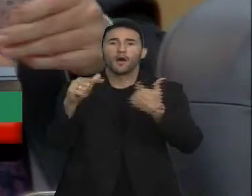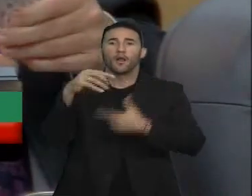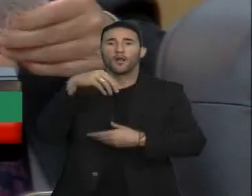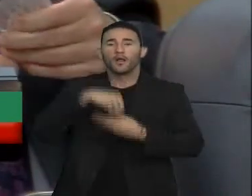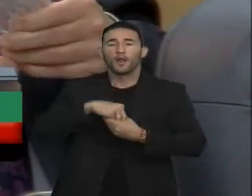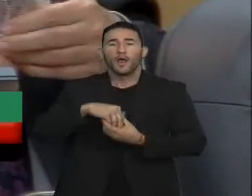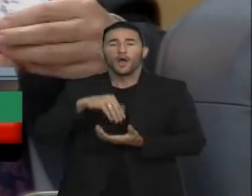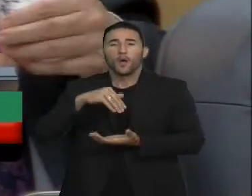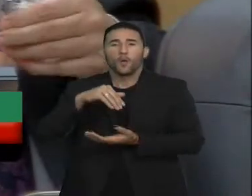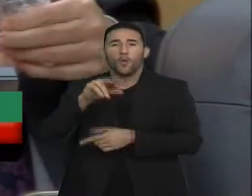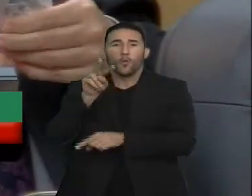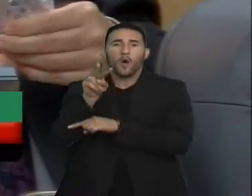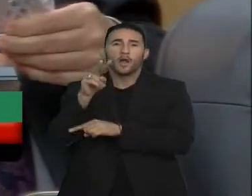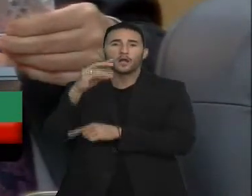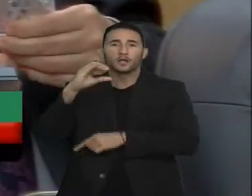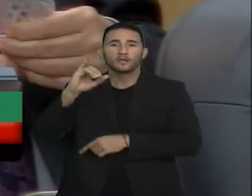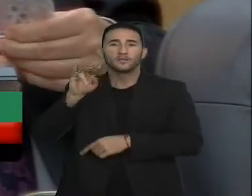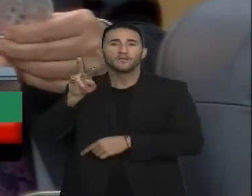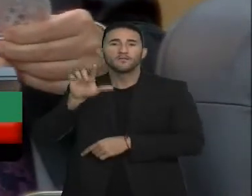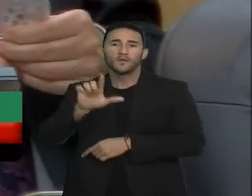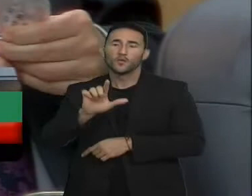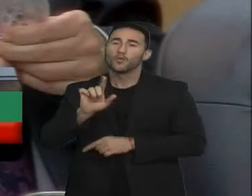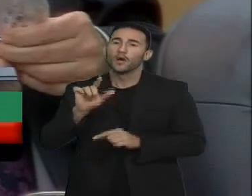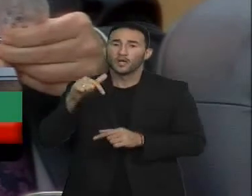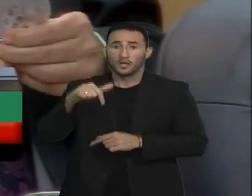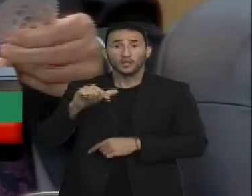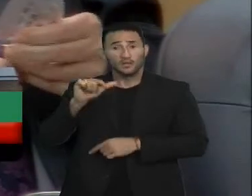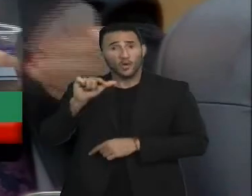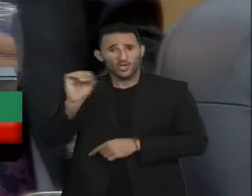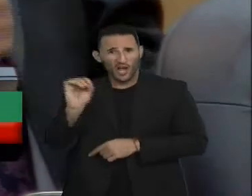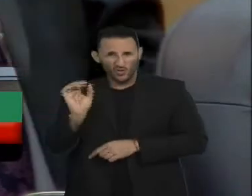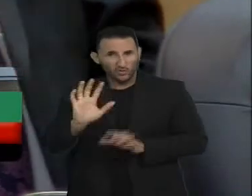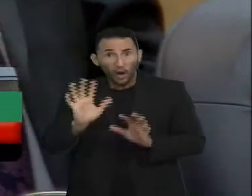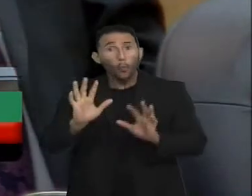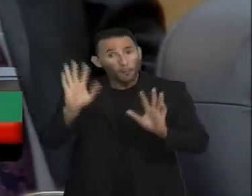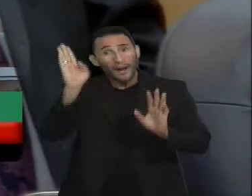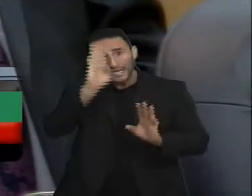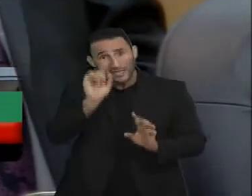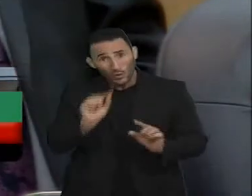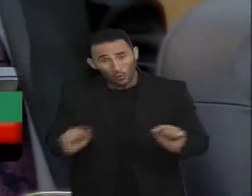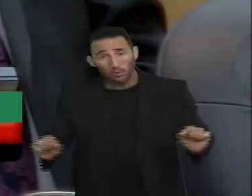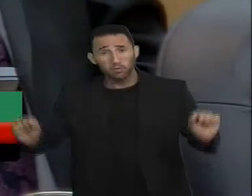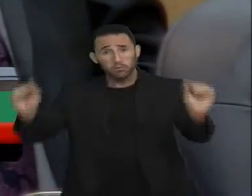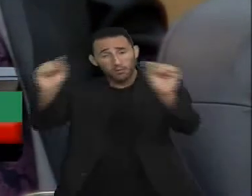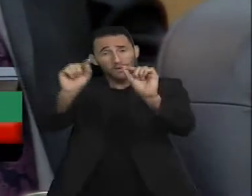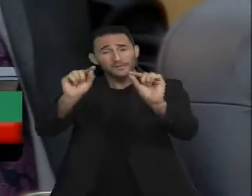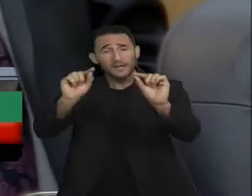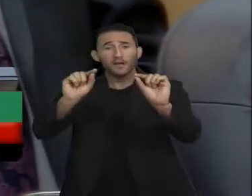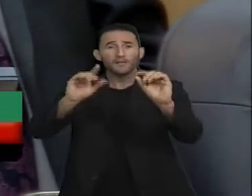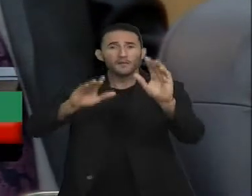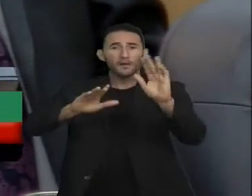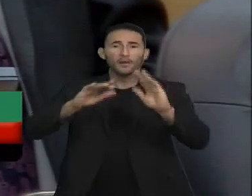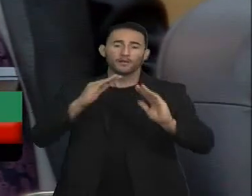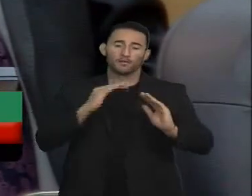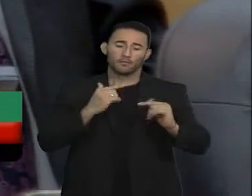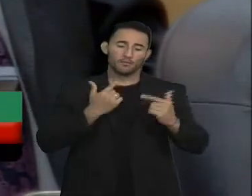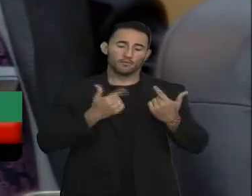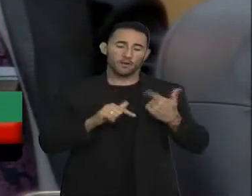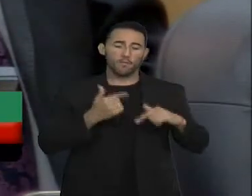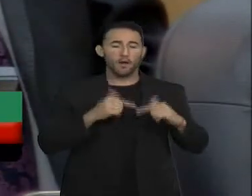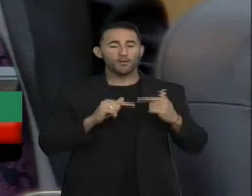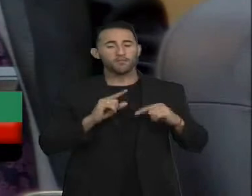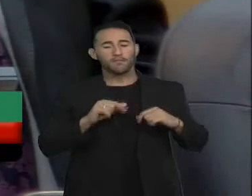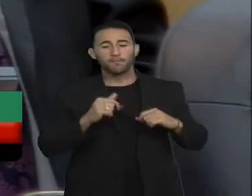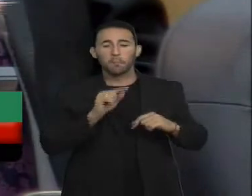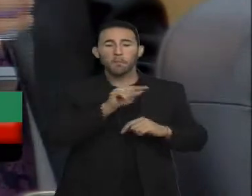não só da nossa cidade, mas do nosso país, vereador Paulo Júnior, sai para fazer ronda, sai